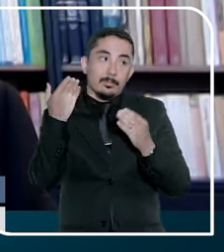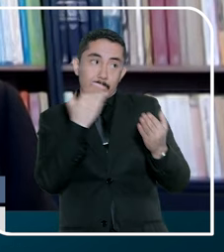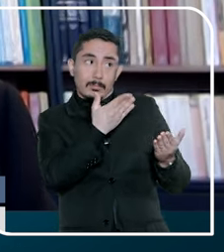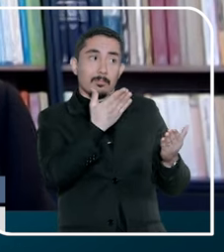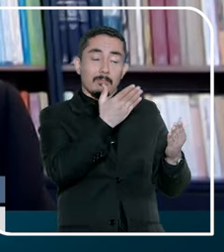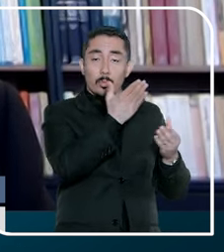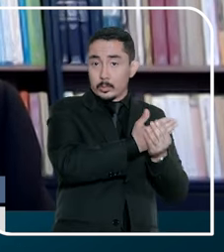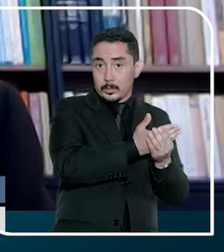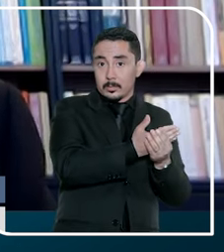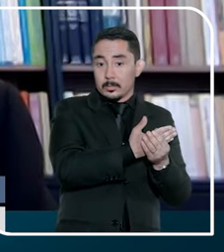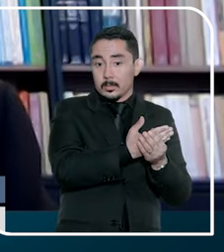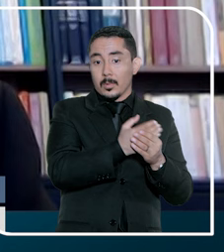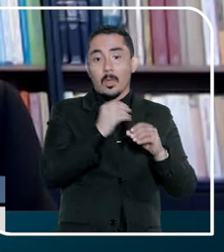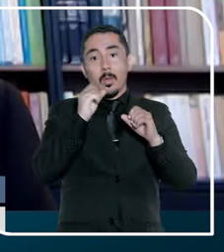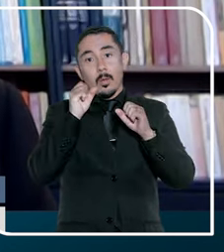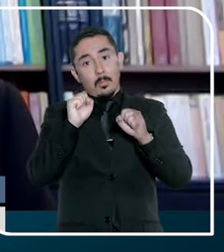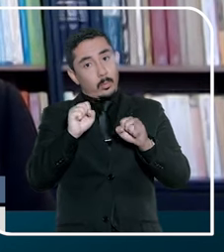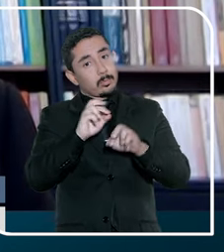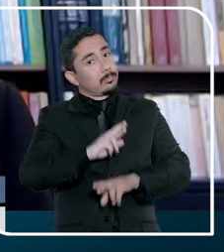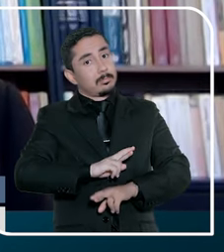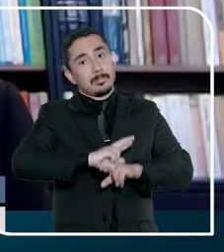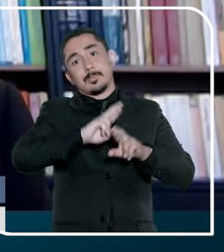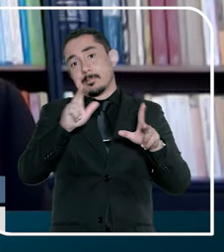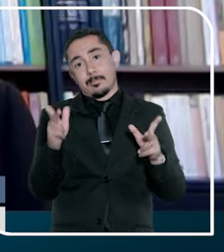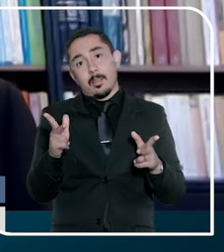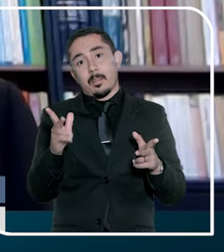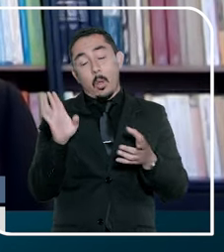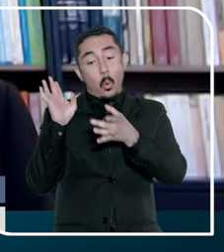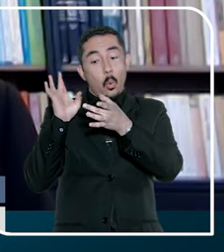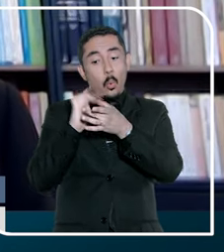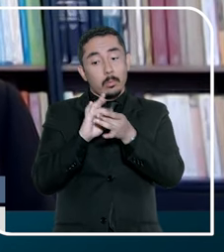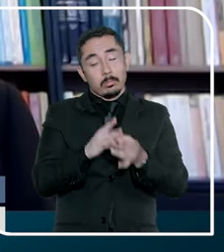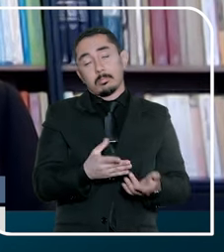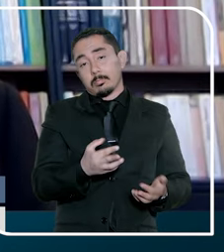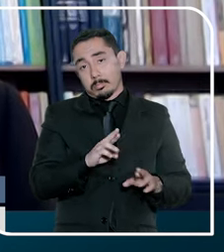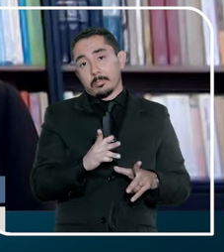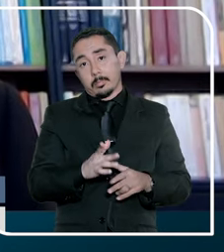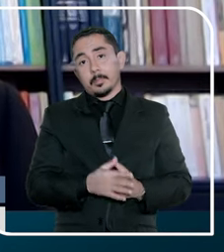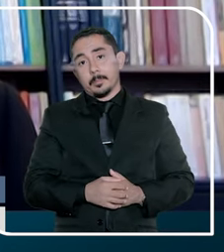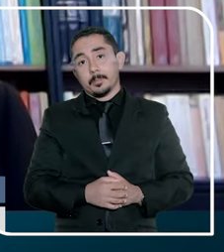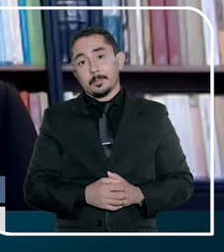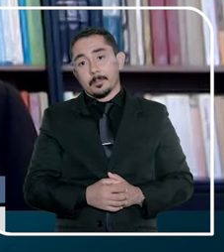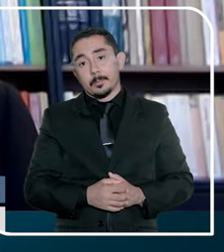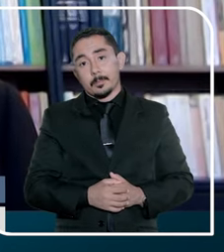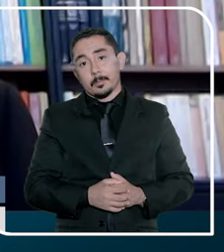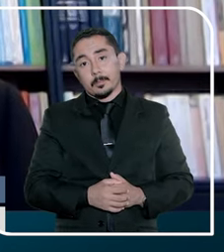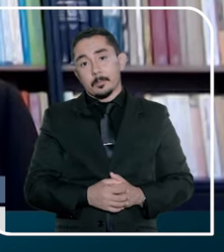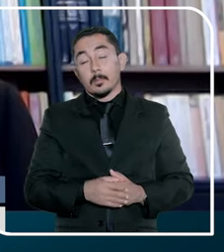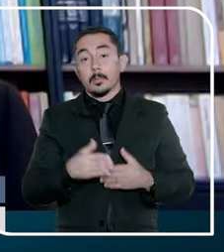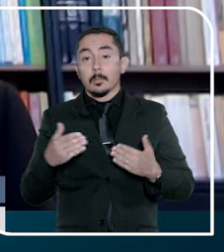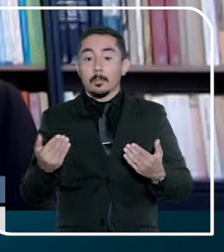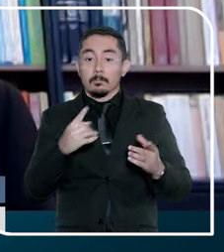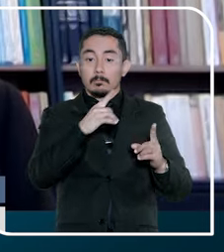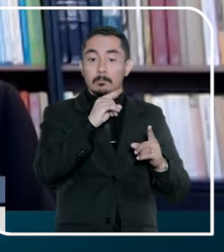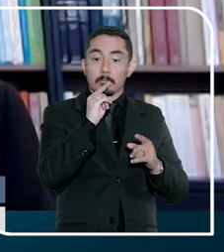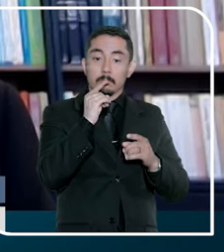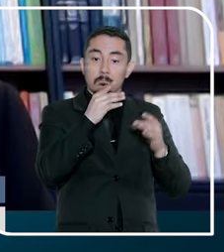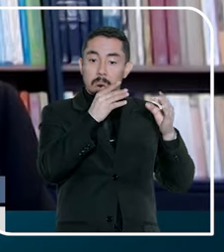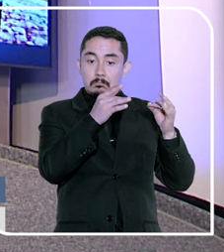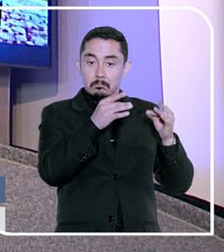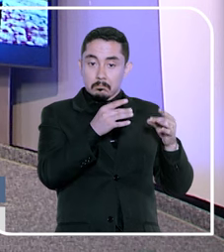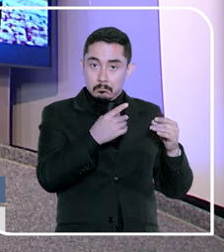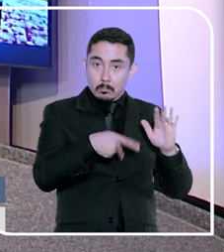classificação diferenciada de cada fato E para isso a classificação dessa gravidade